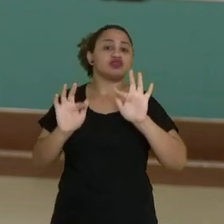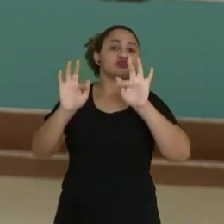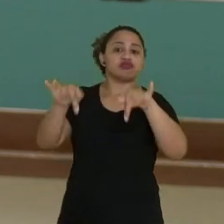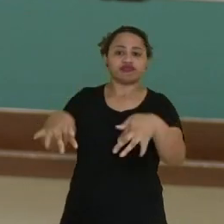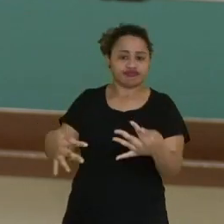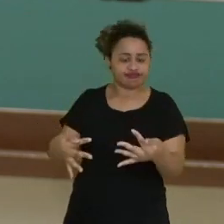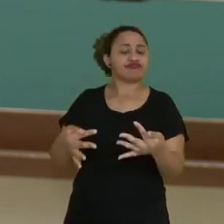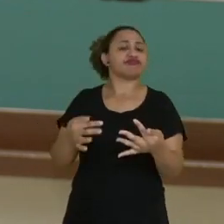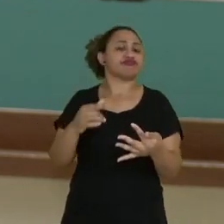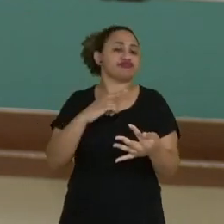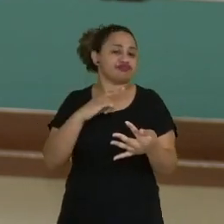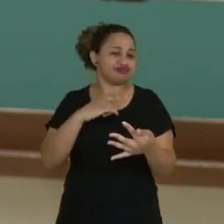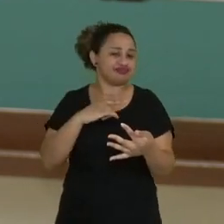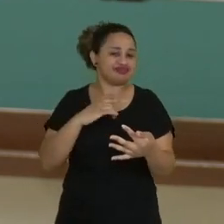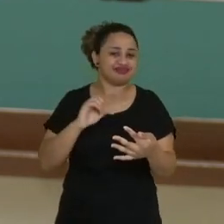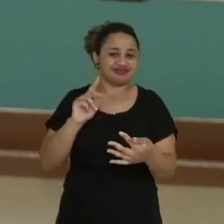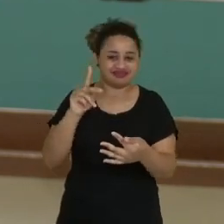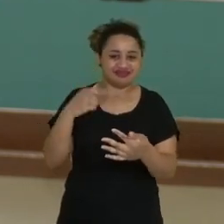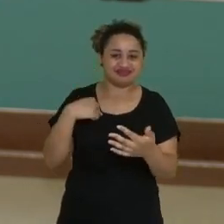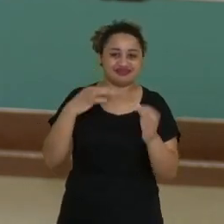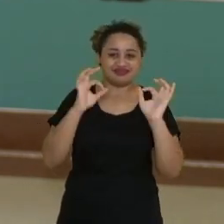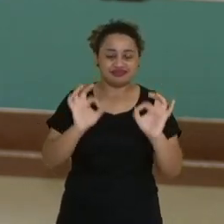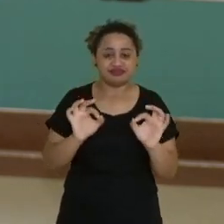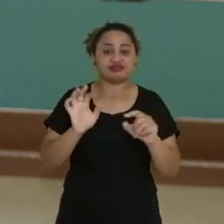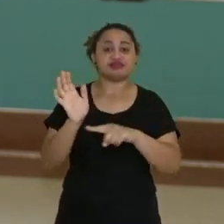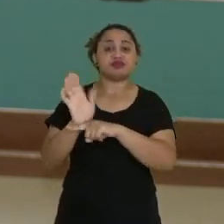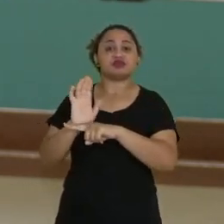finais. Combinado?